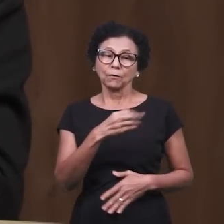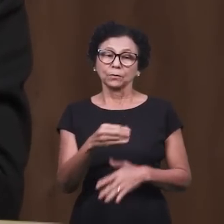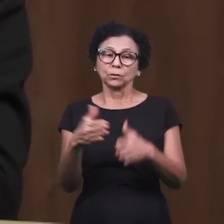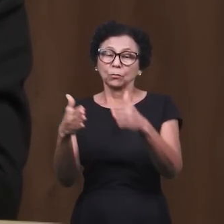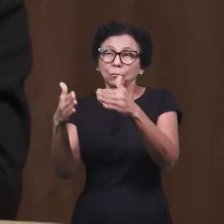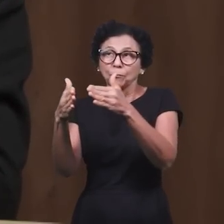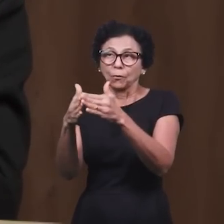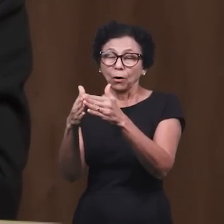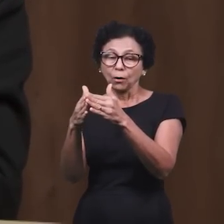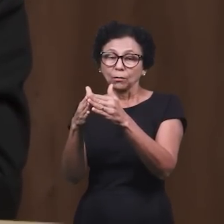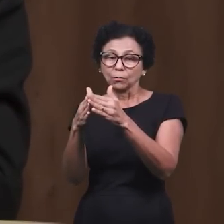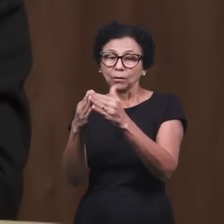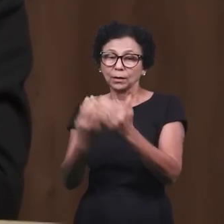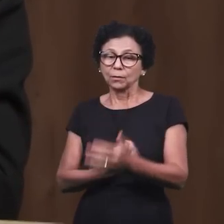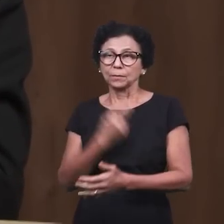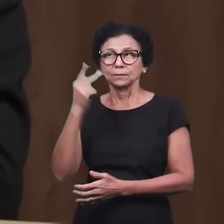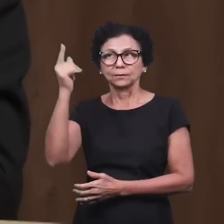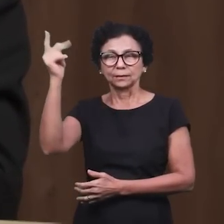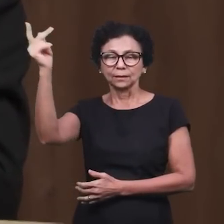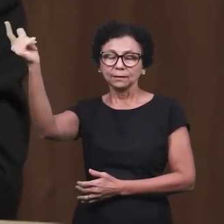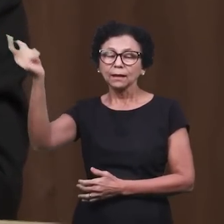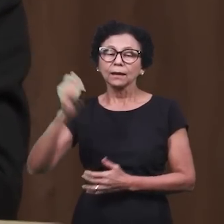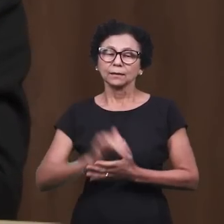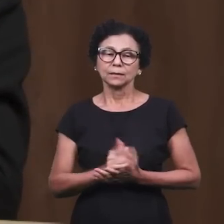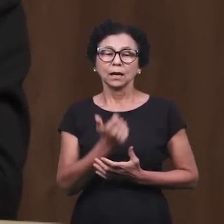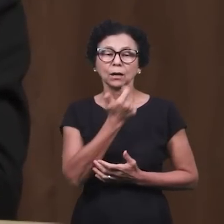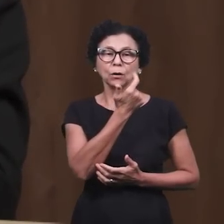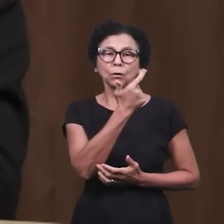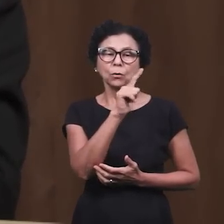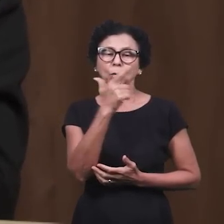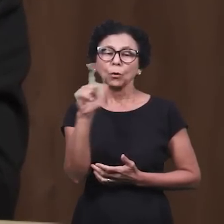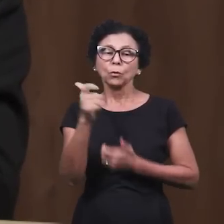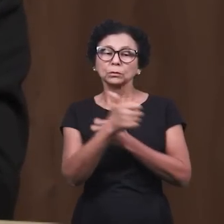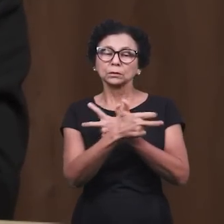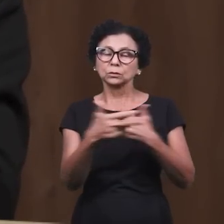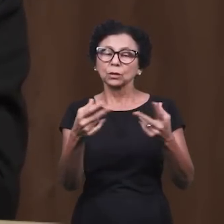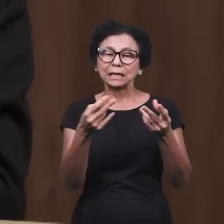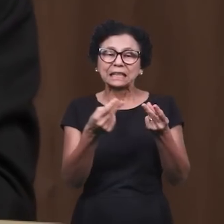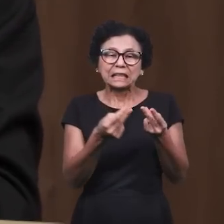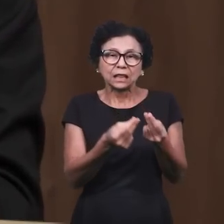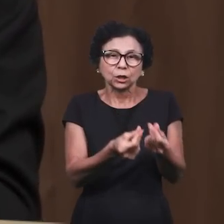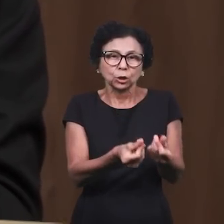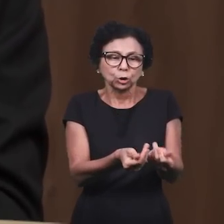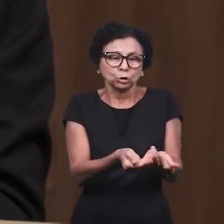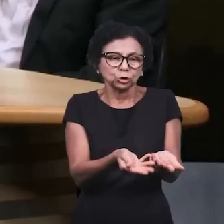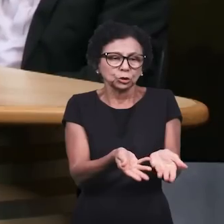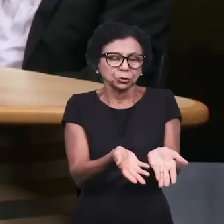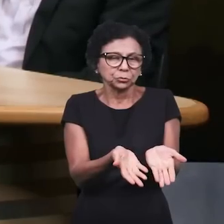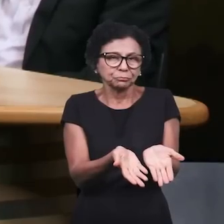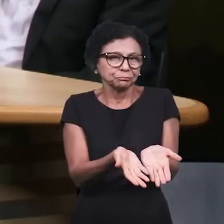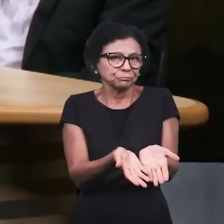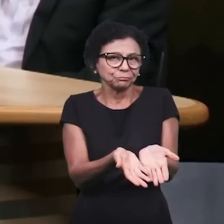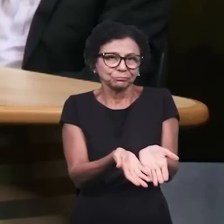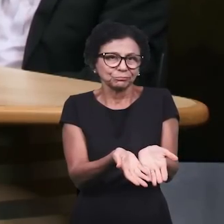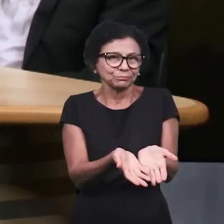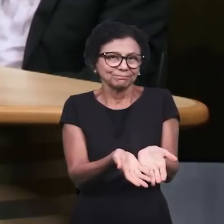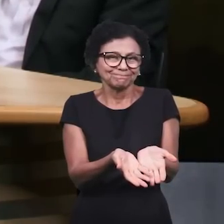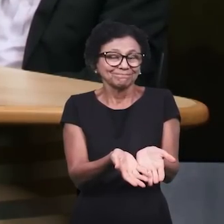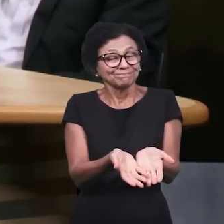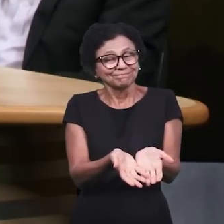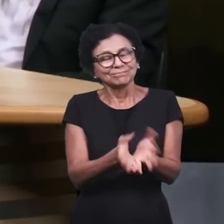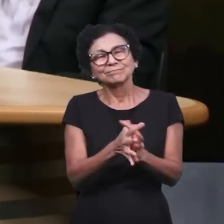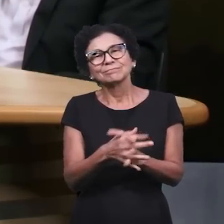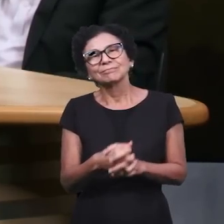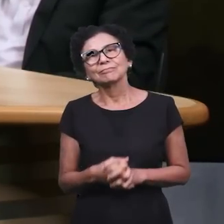porque não vai alcançar o mais importante. Exatamente. Exato. Eu acho que essa expressão foi extraordinária. Nossos esforços, por mais diligentes e bem intencionados que sejam, né,